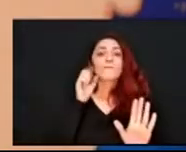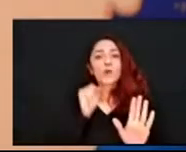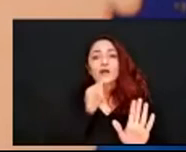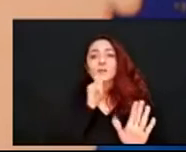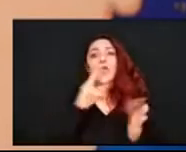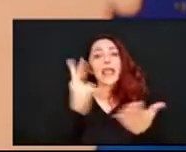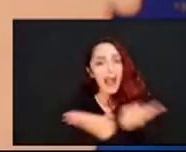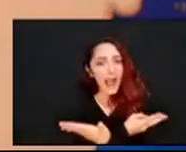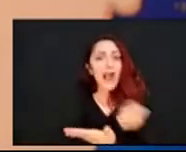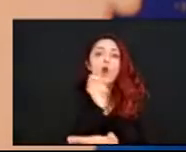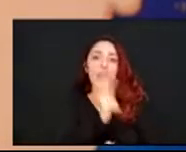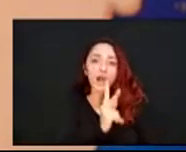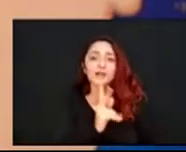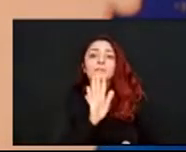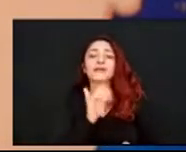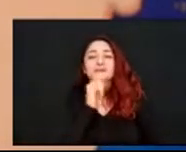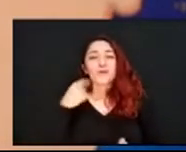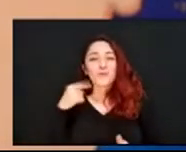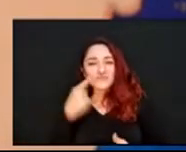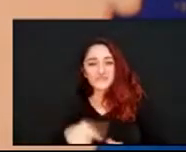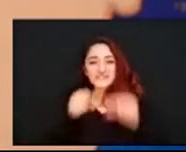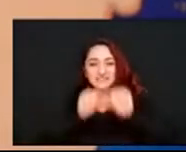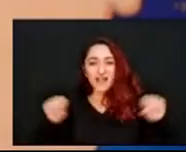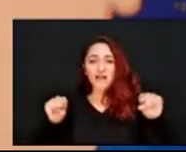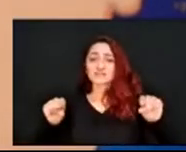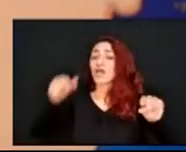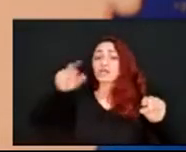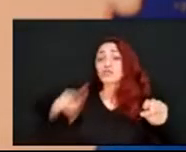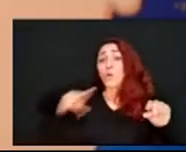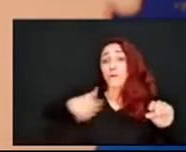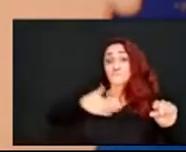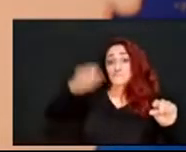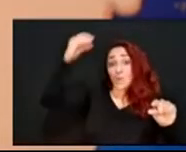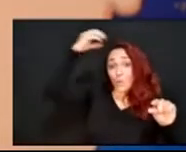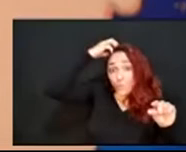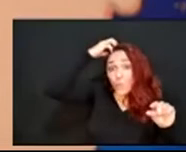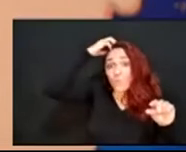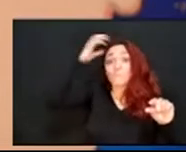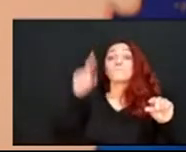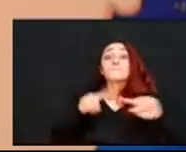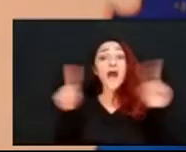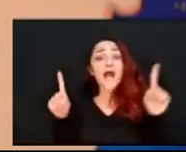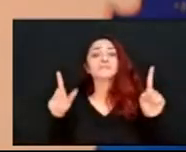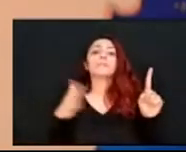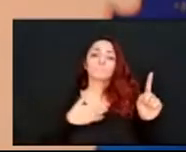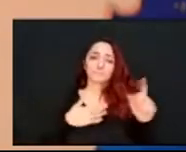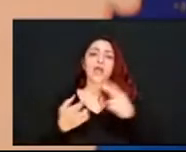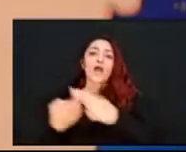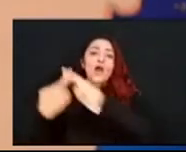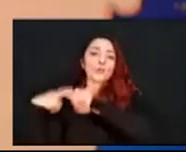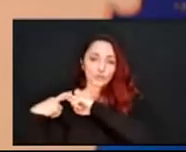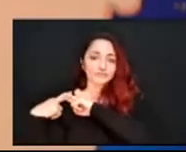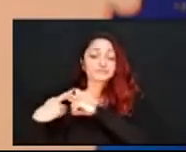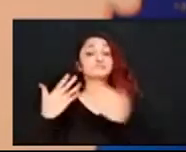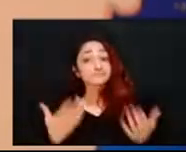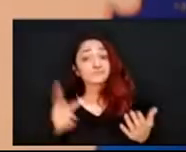frase que fala que não é minha culpa mas a minha responsabilidade não é uma frase do Walt Disney então é Nossa responsabilidade Então veja se